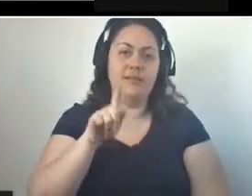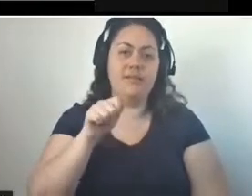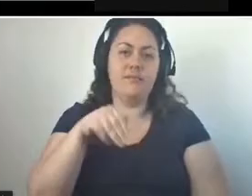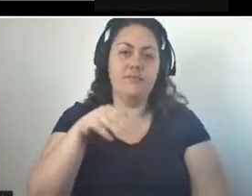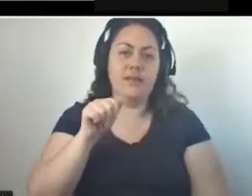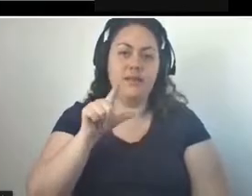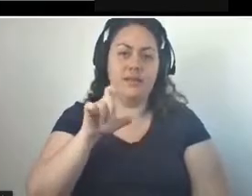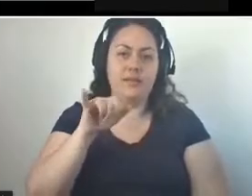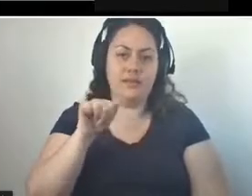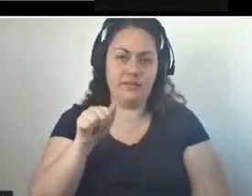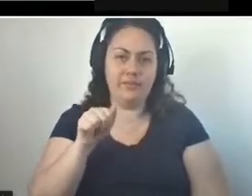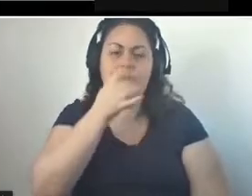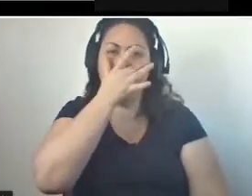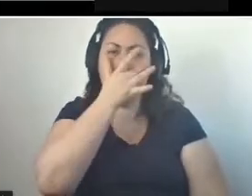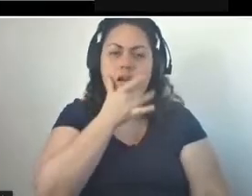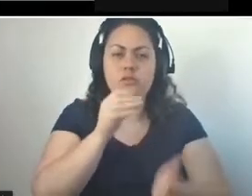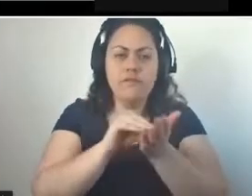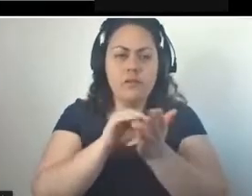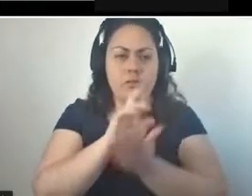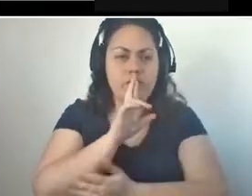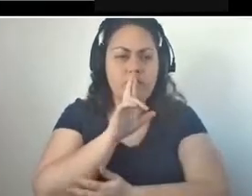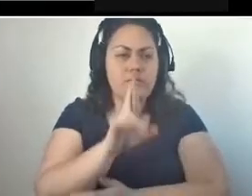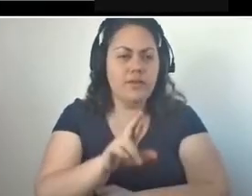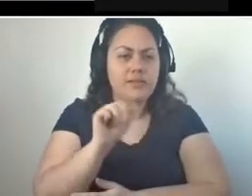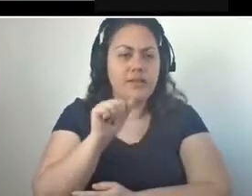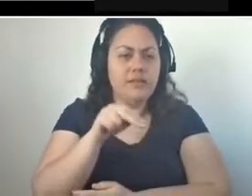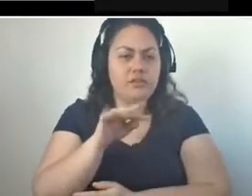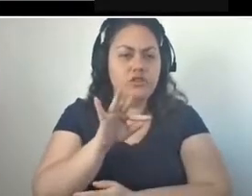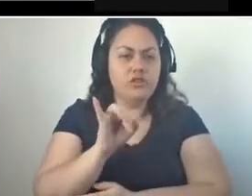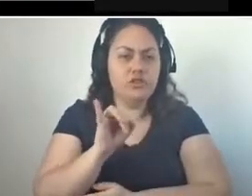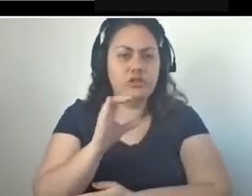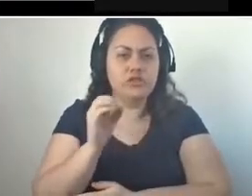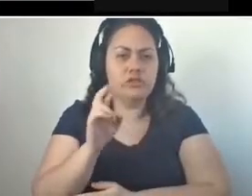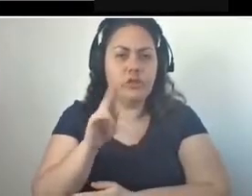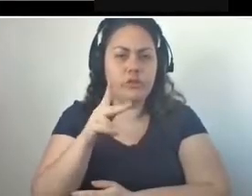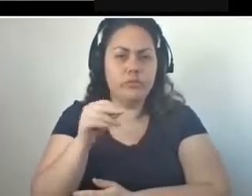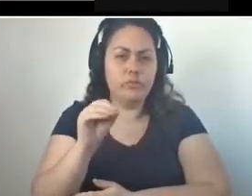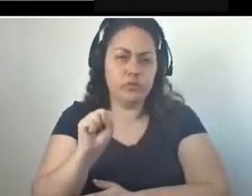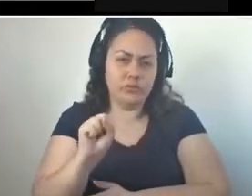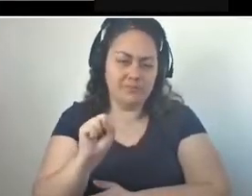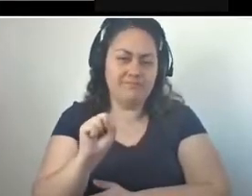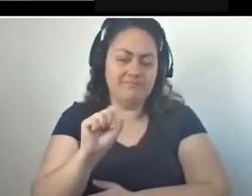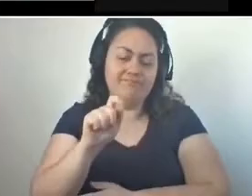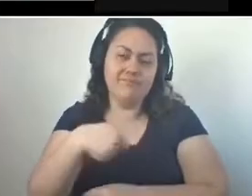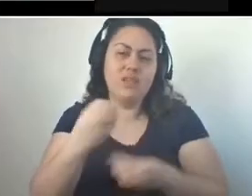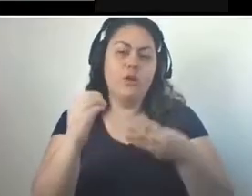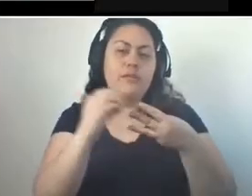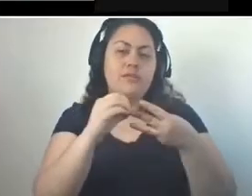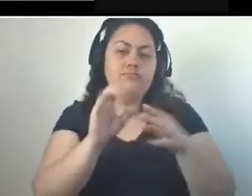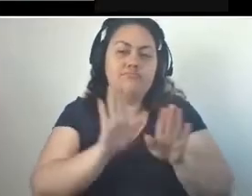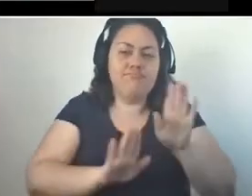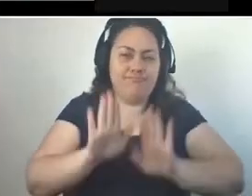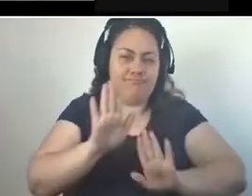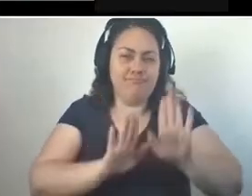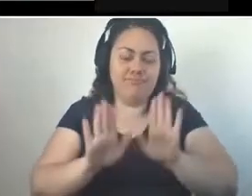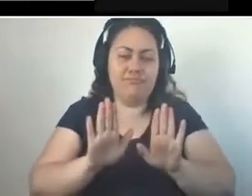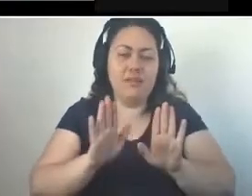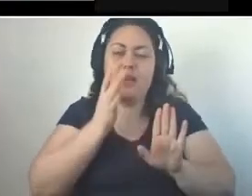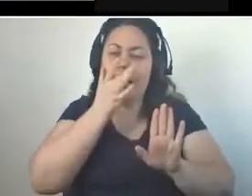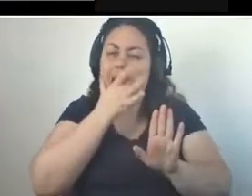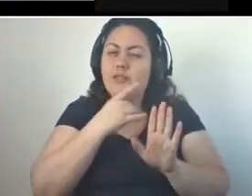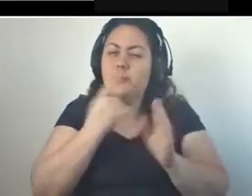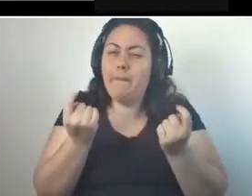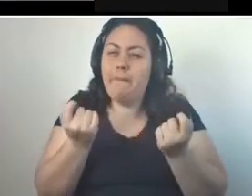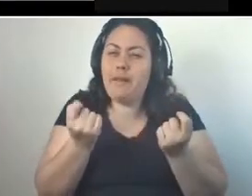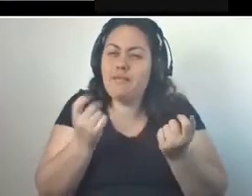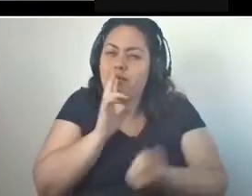Eu acho que está faltando aqui a resposta de anticorpos, mas eu vou te dizer que ela é basicamente a mesma coisa que a resposta, não é